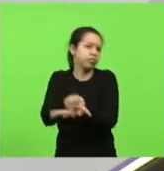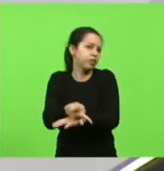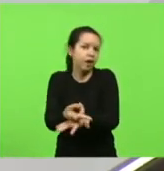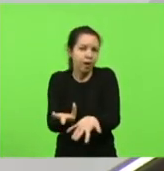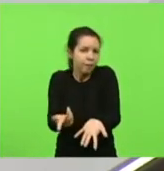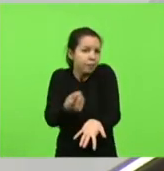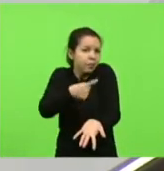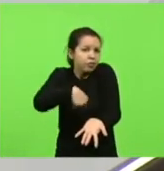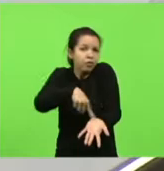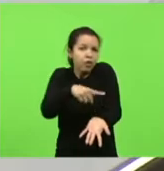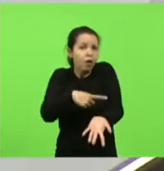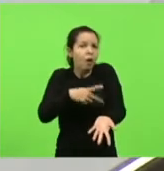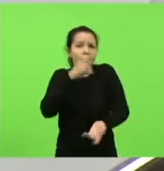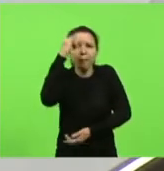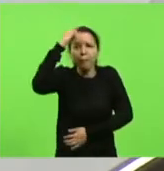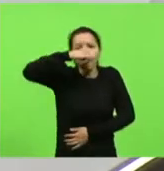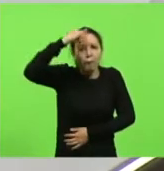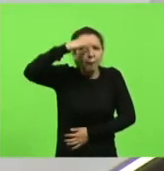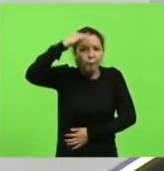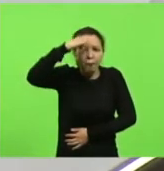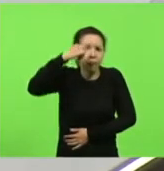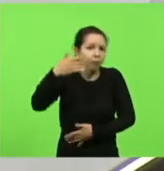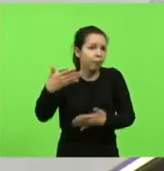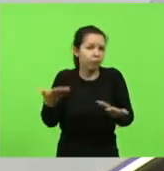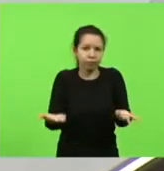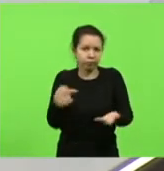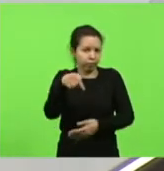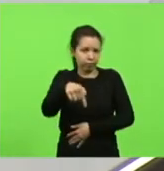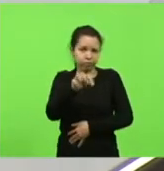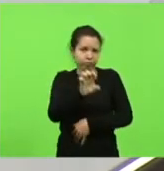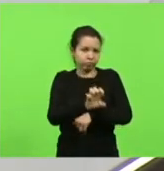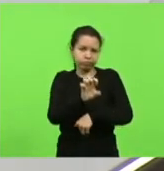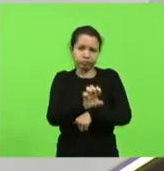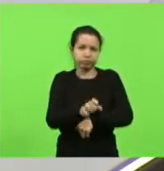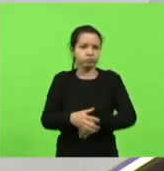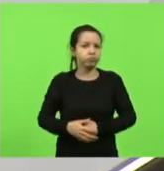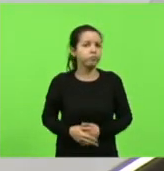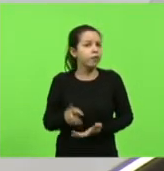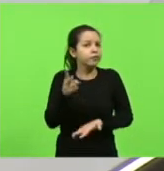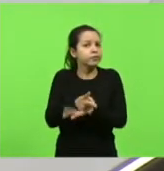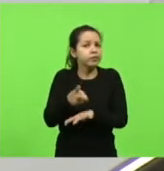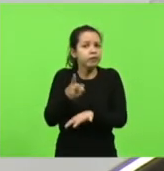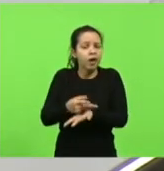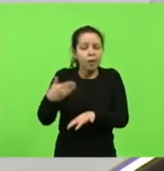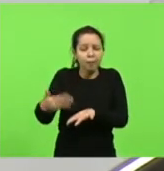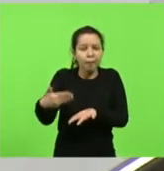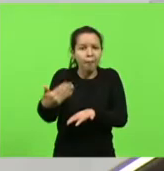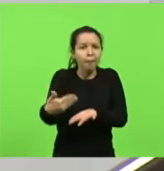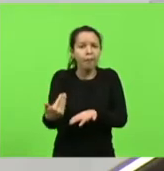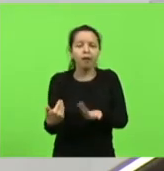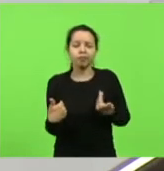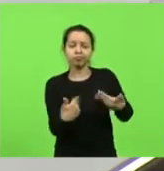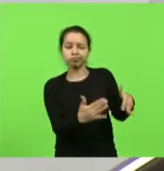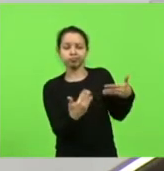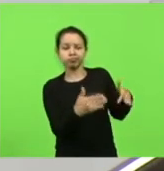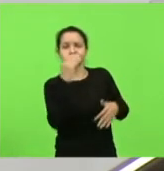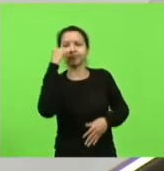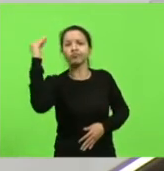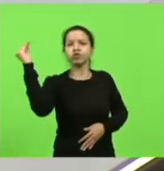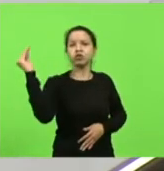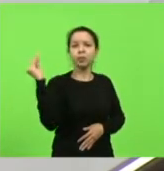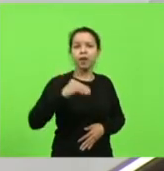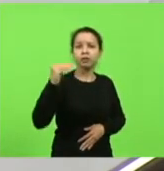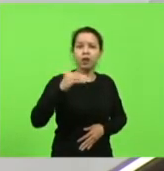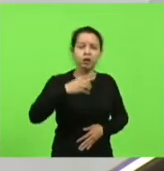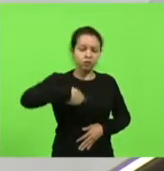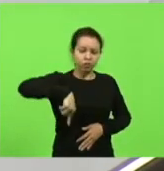ser o trouxa do baile, né? Porque nós sistematicamente somos passados para trás e sistematicamente